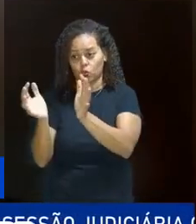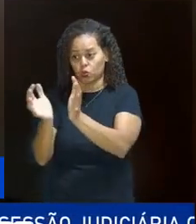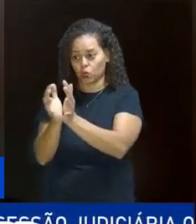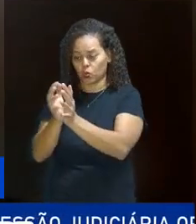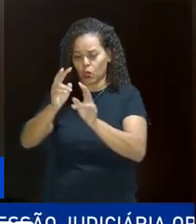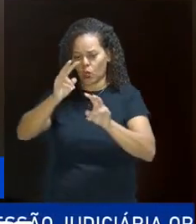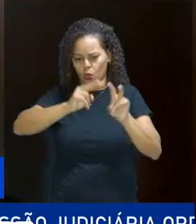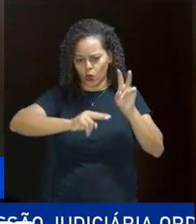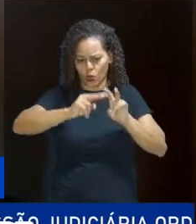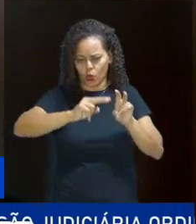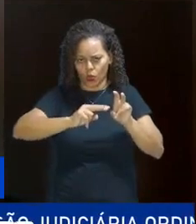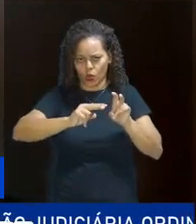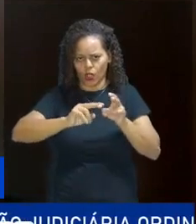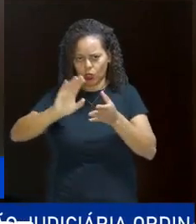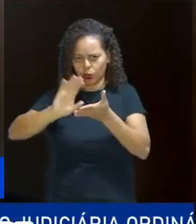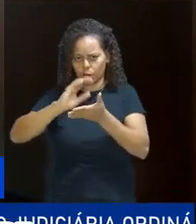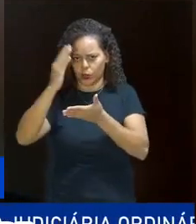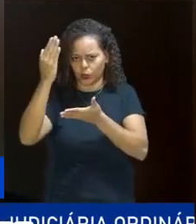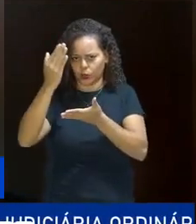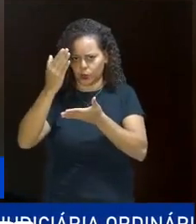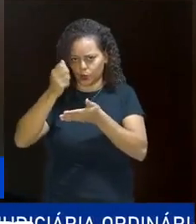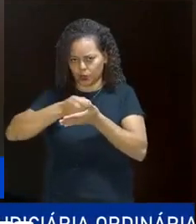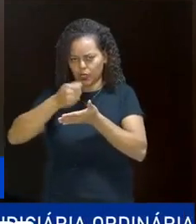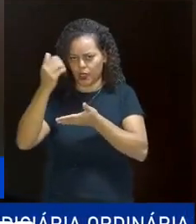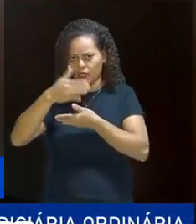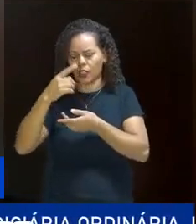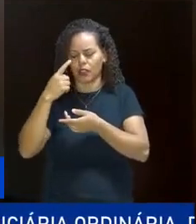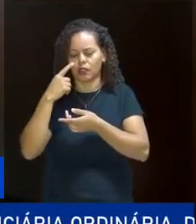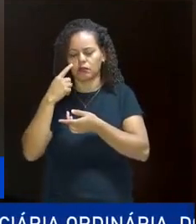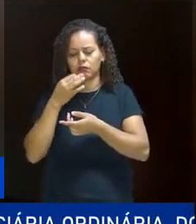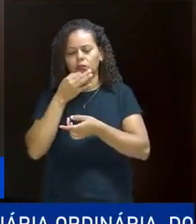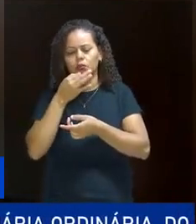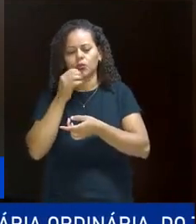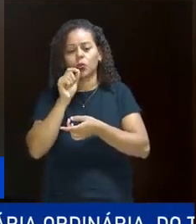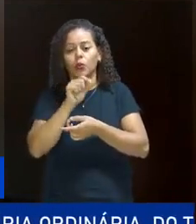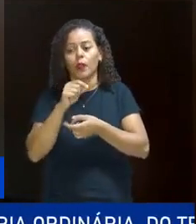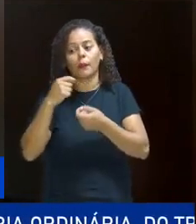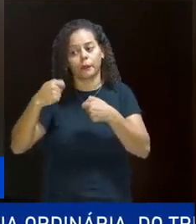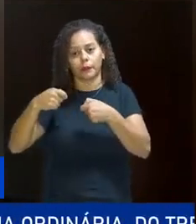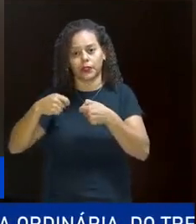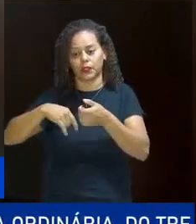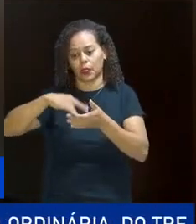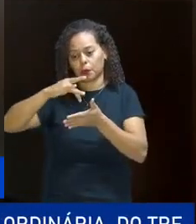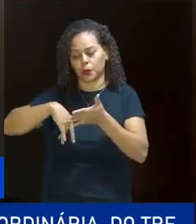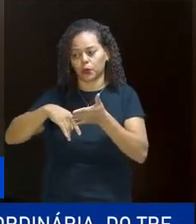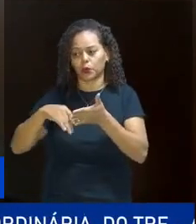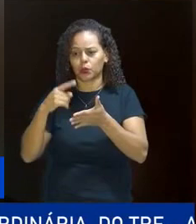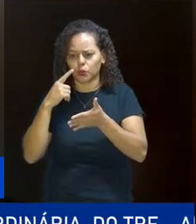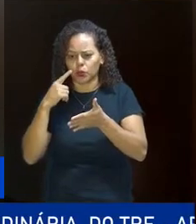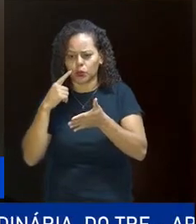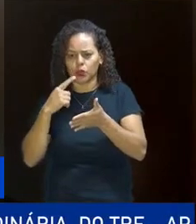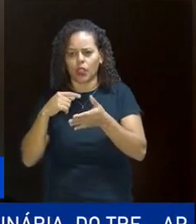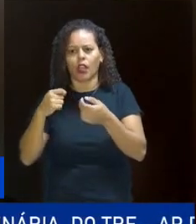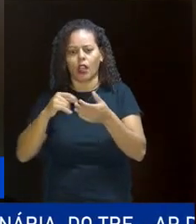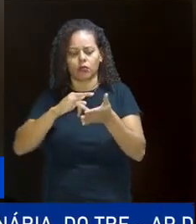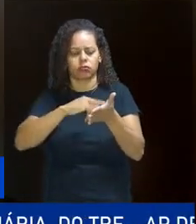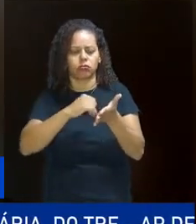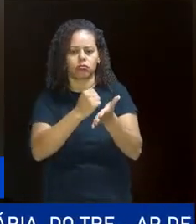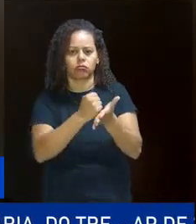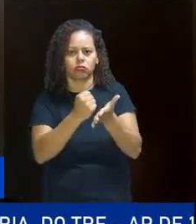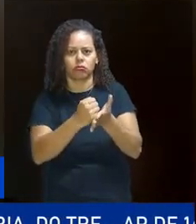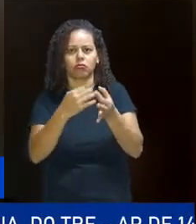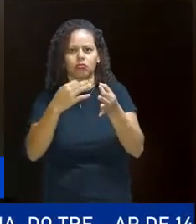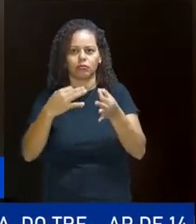Contas Eleitorais e Partidárias, na NACEP, sugeriu a aprovação das contas com ressalvas, não obstante a presença das